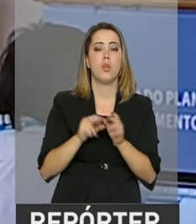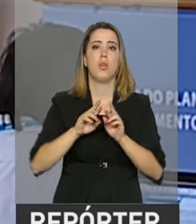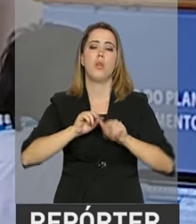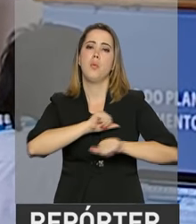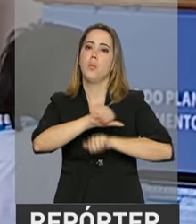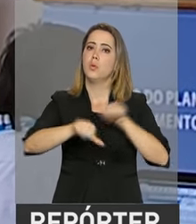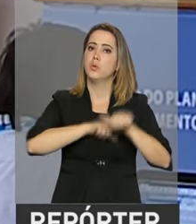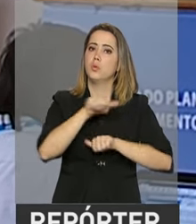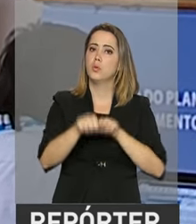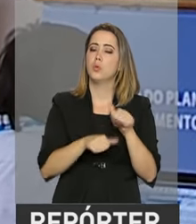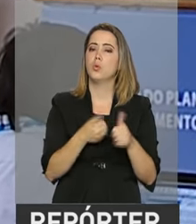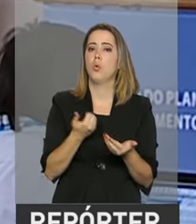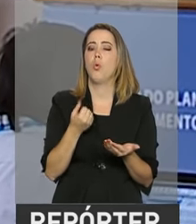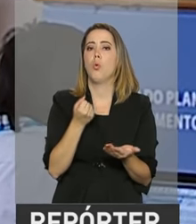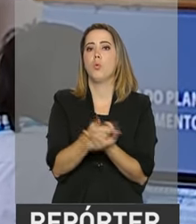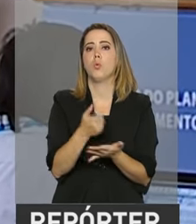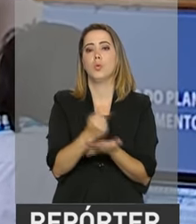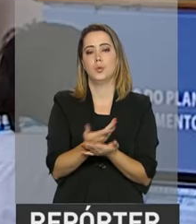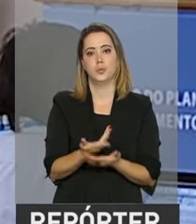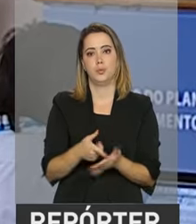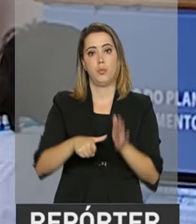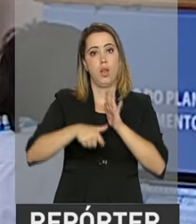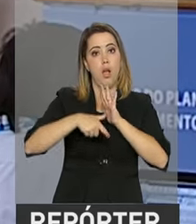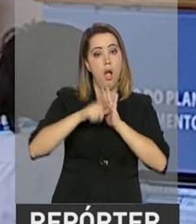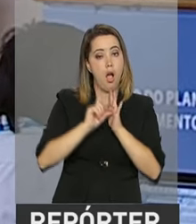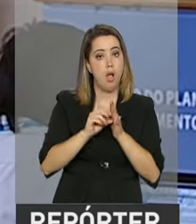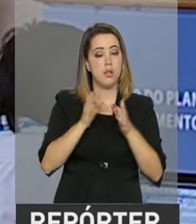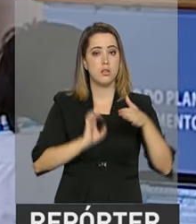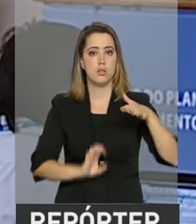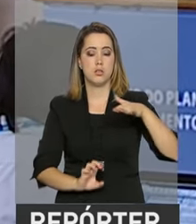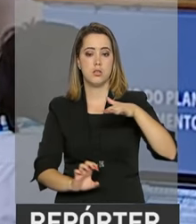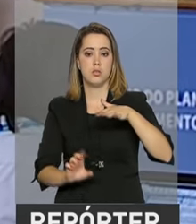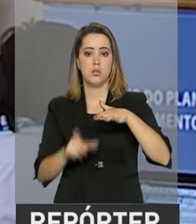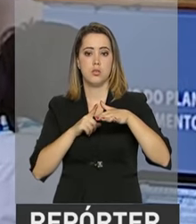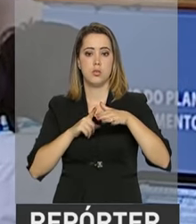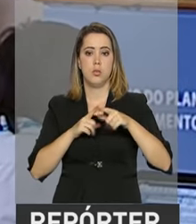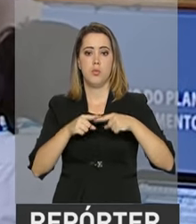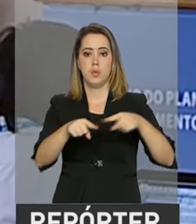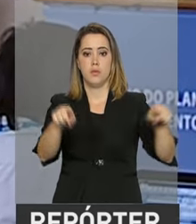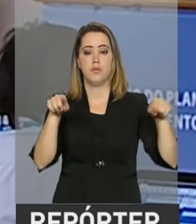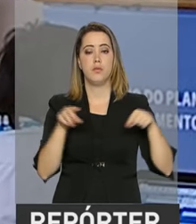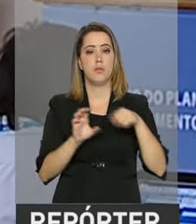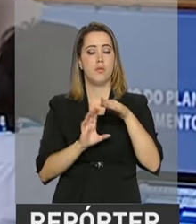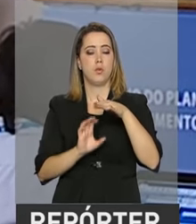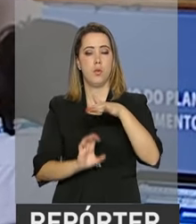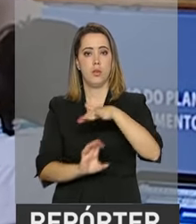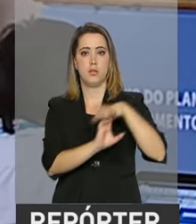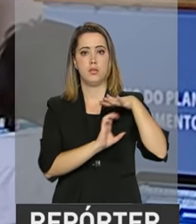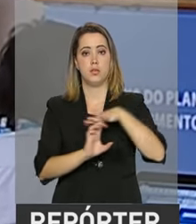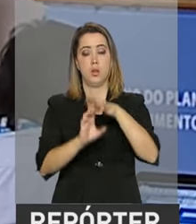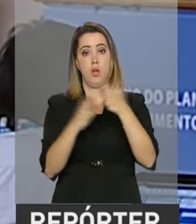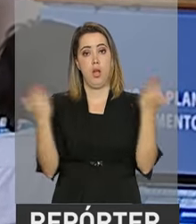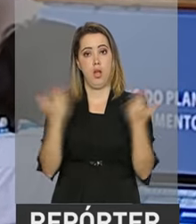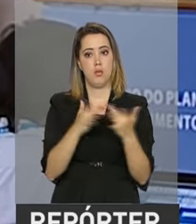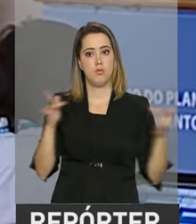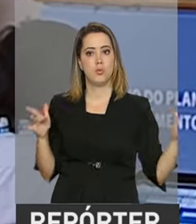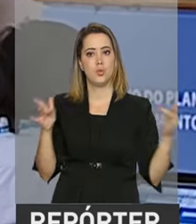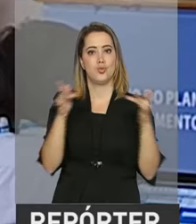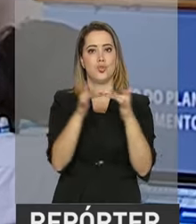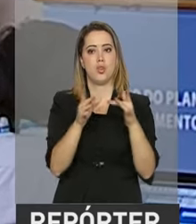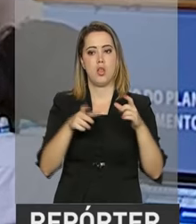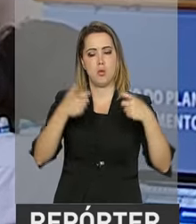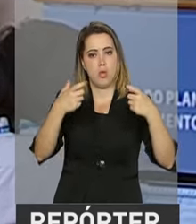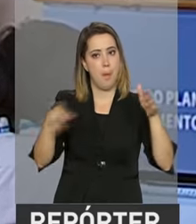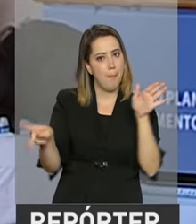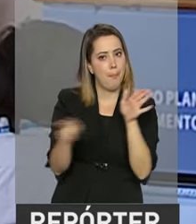tickets. Em vez de fazer a aquisição com as companhias, com as agências de viagens, o governo passou a comprar diretamente das